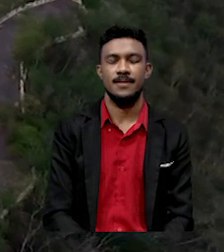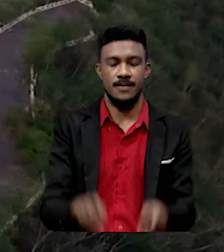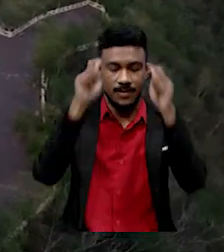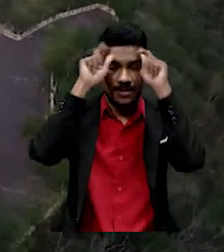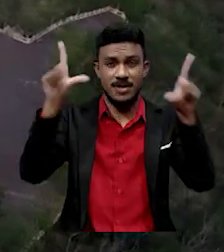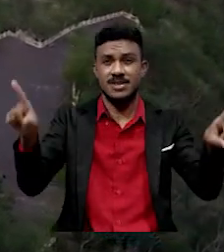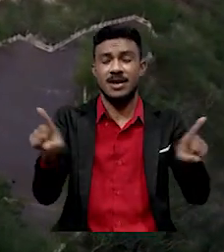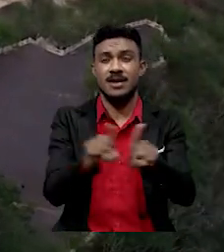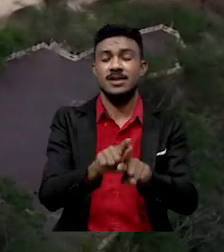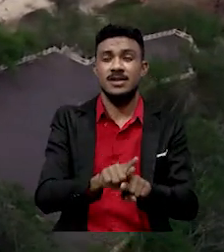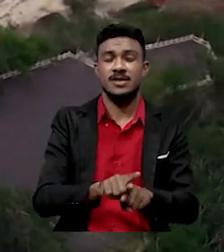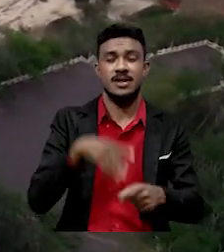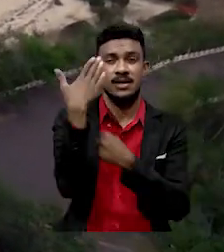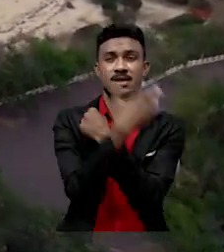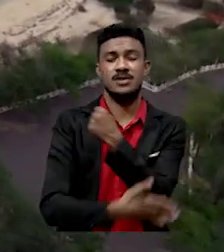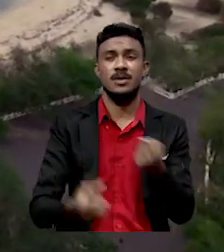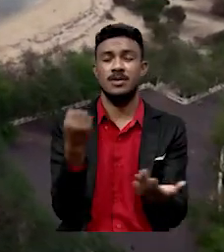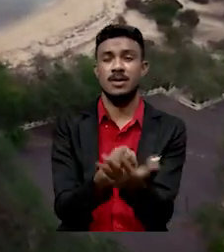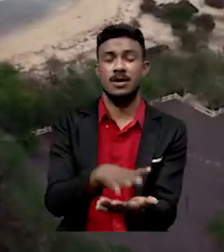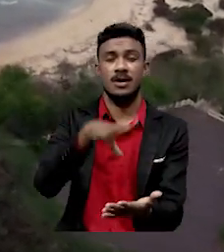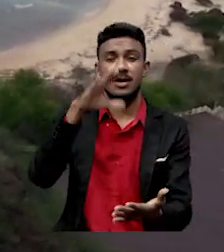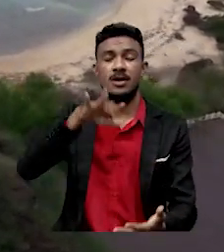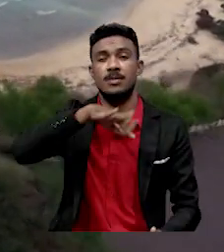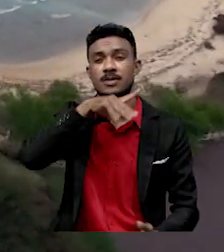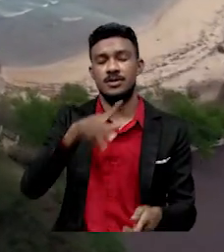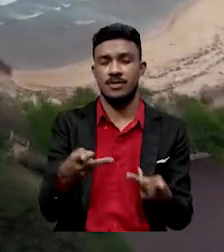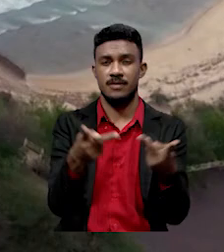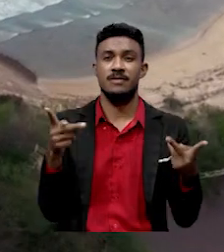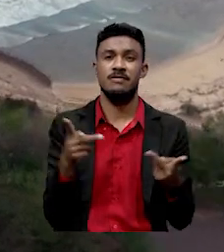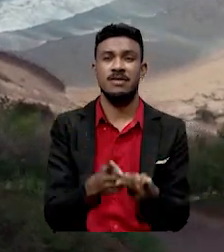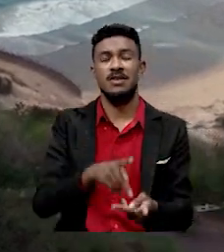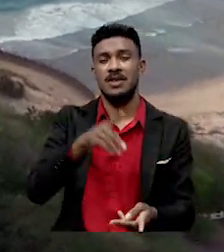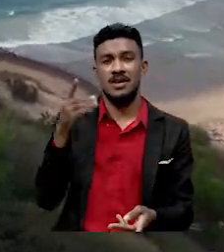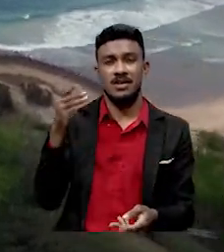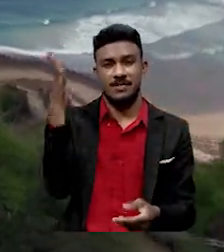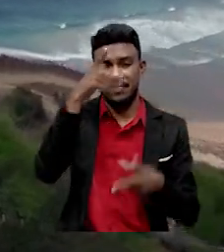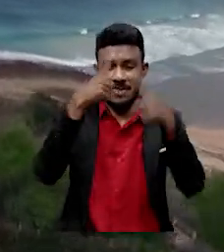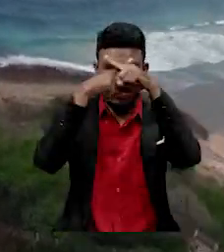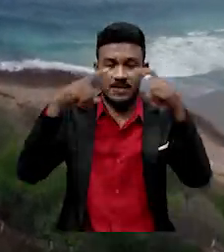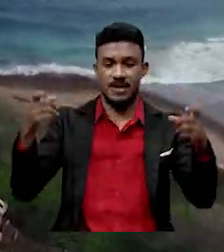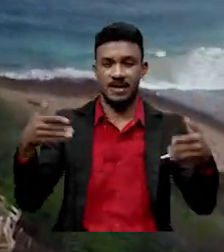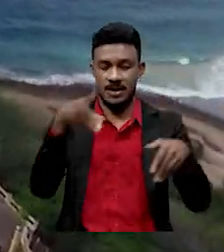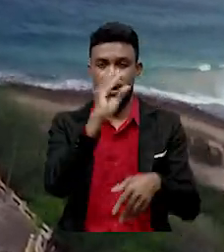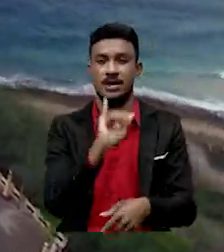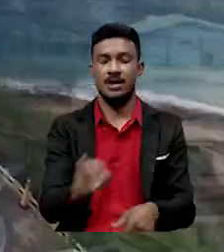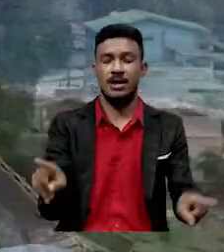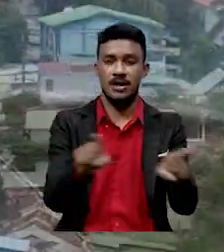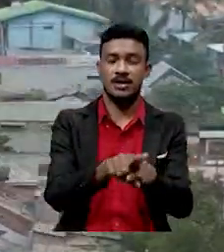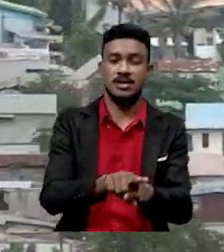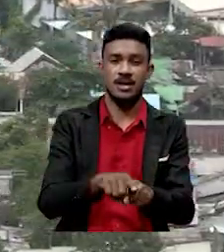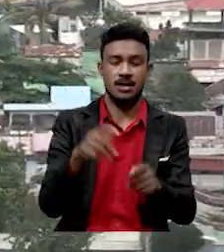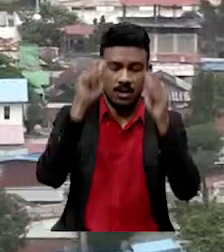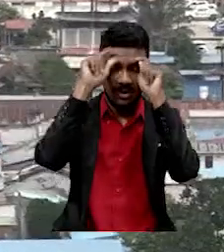Timor-Leste sa hene sang nasaung nebe riku liu ba lixu, no sae fatin destinasaung lixu, liu-liu iha kapital Dili nudar Timor-Leste